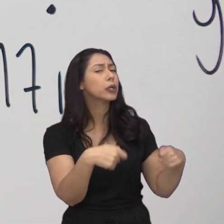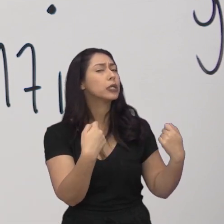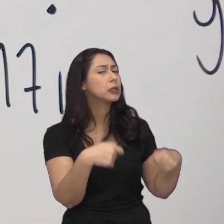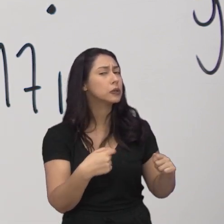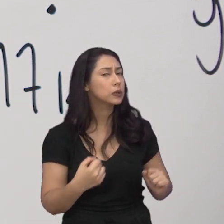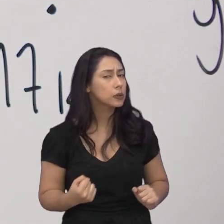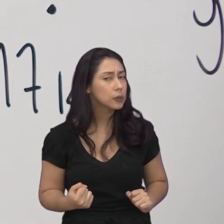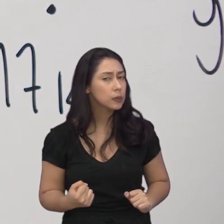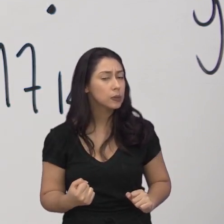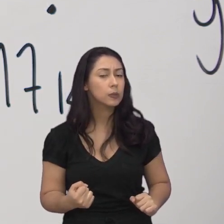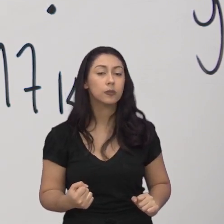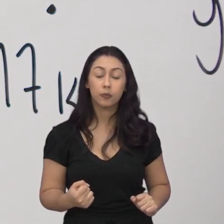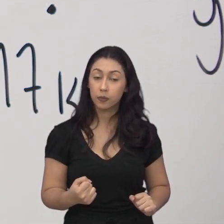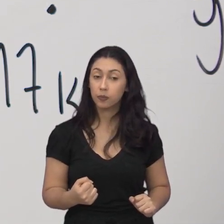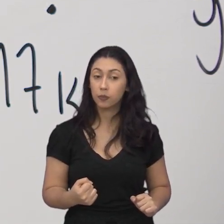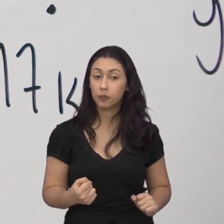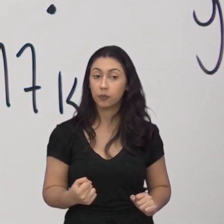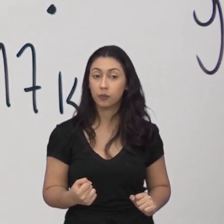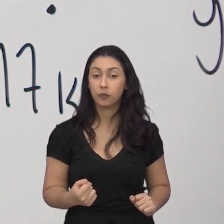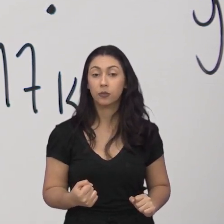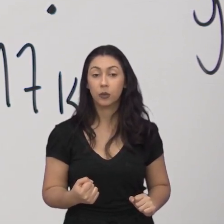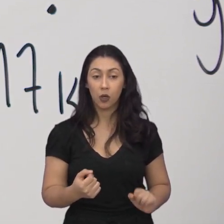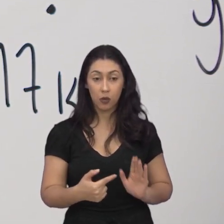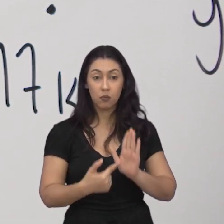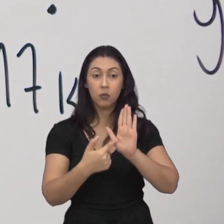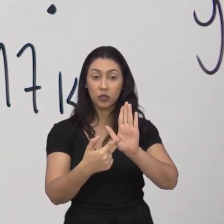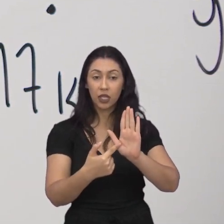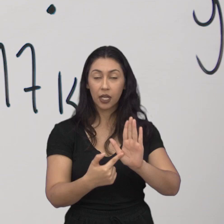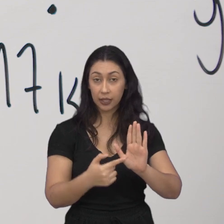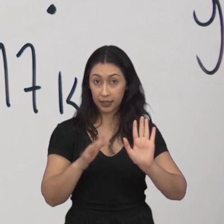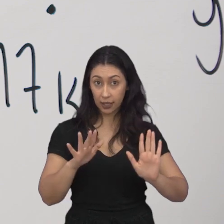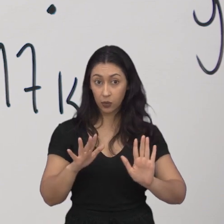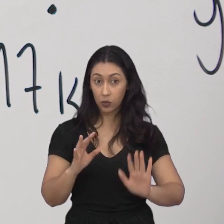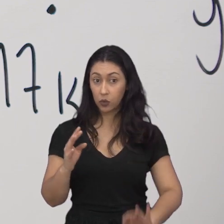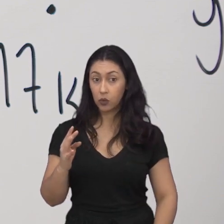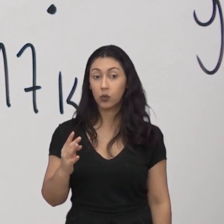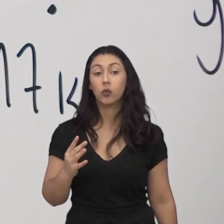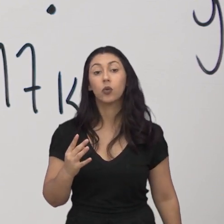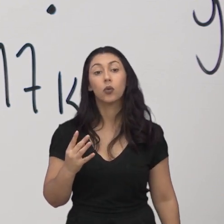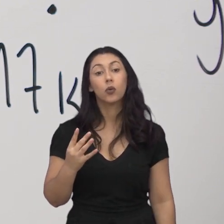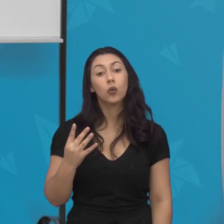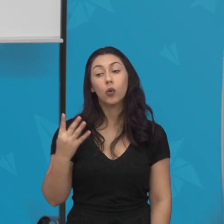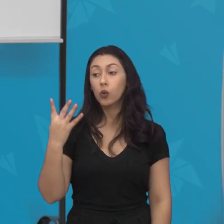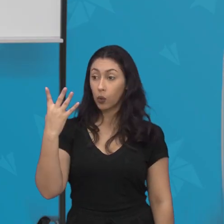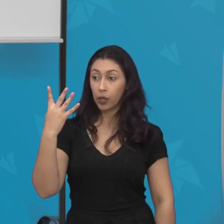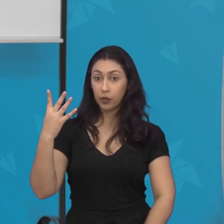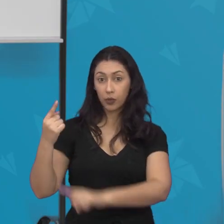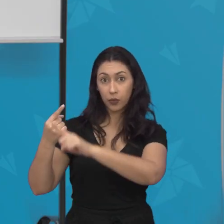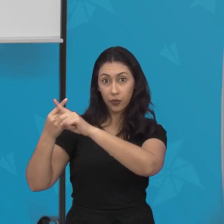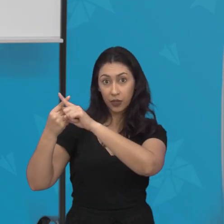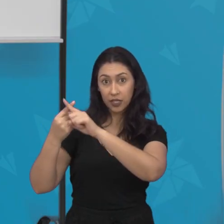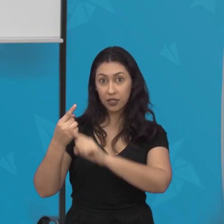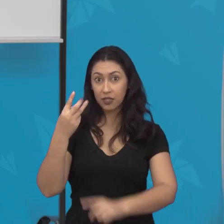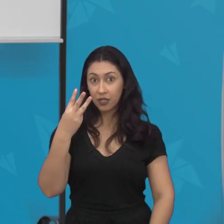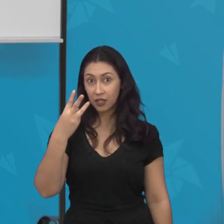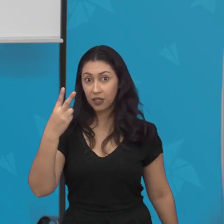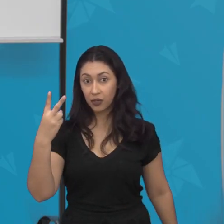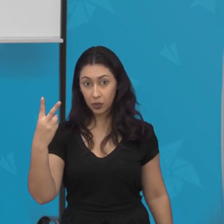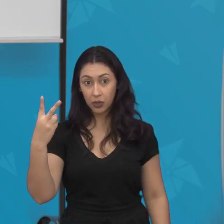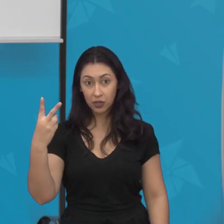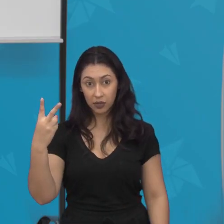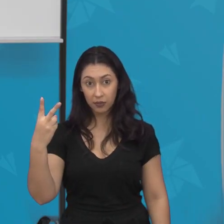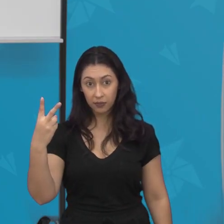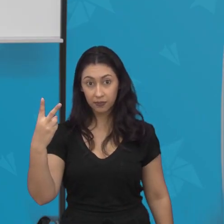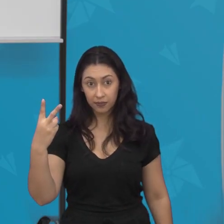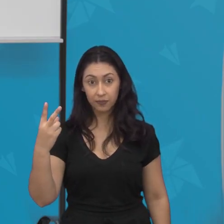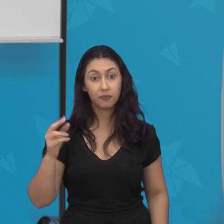kg. A gente colocando aqui o nosso número aqui, 4 vezes 32, né? A gente pode fazer o quê? Temos o quê?